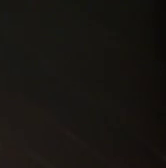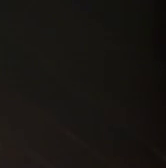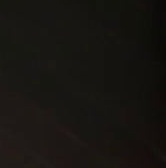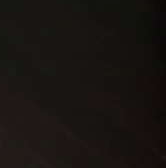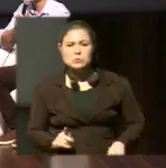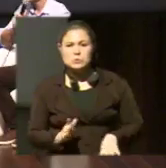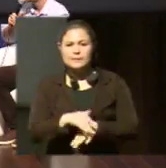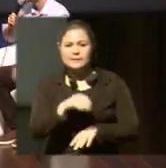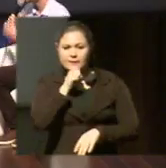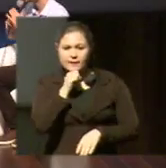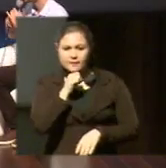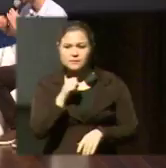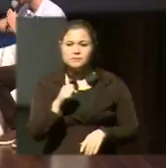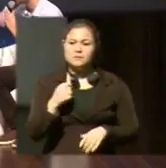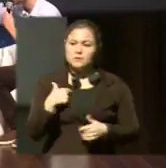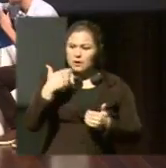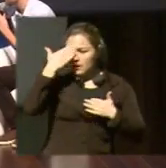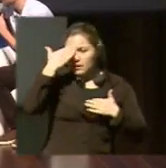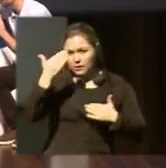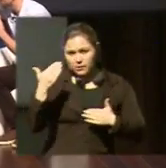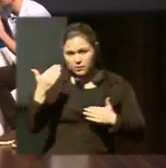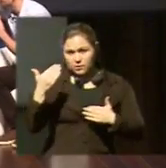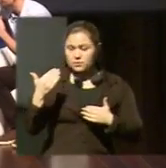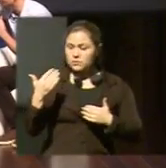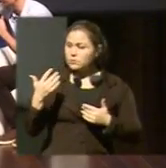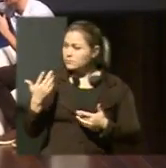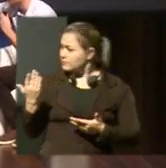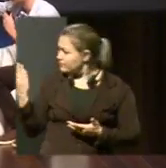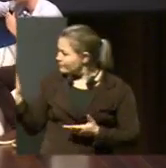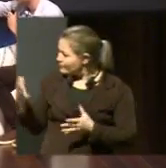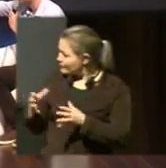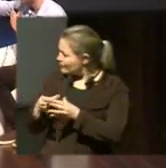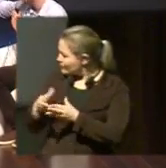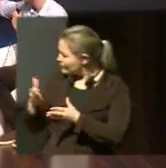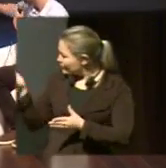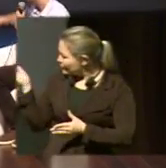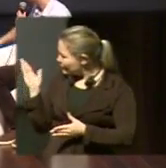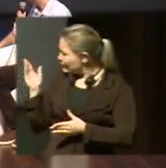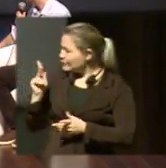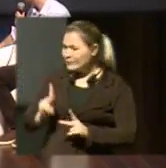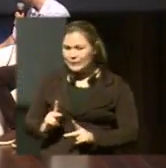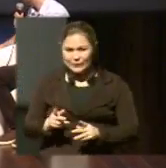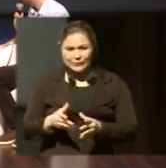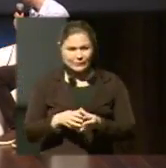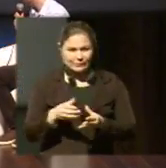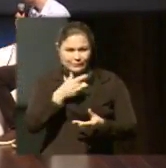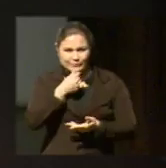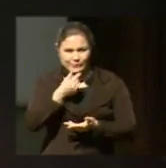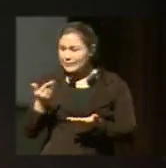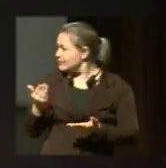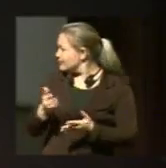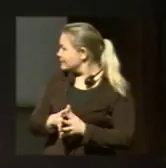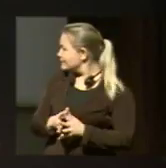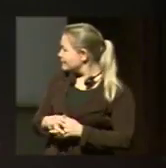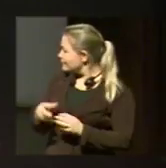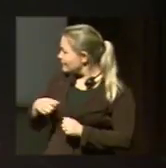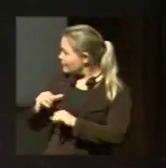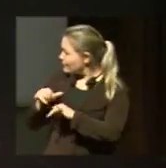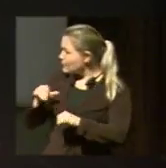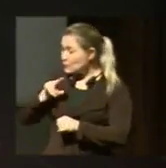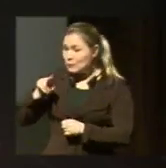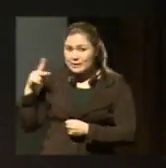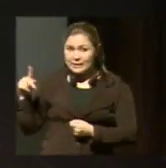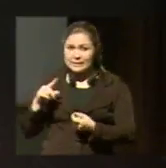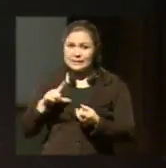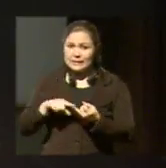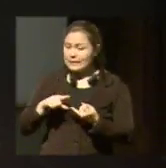mais velhas. Então a gente agradece a esse quinteto querido que está aqui com a gente, né? Até deixa eu falar para vocês os nomes deles. A gente